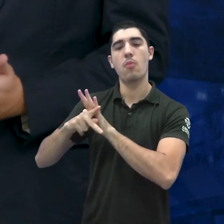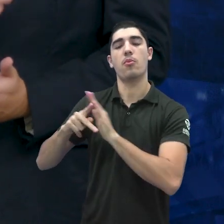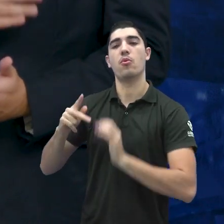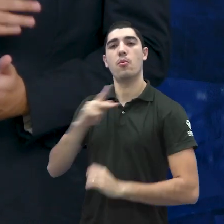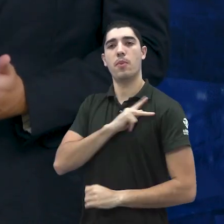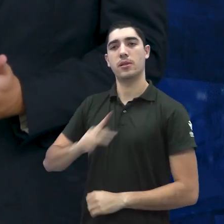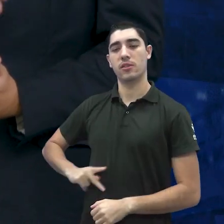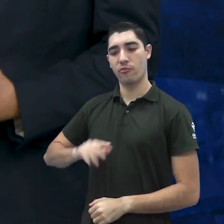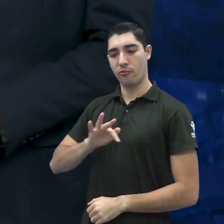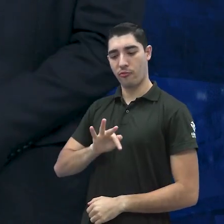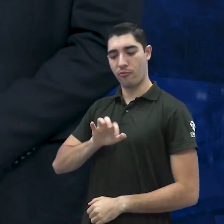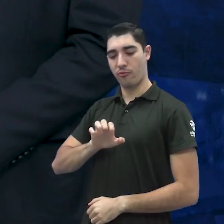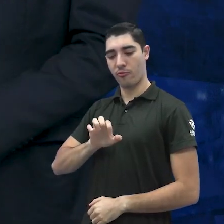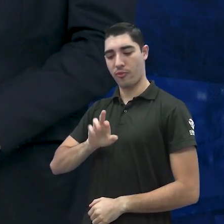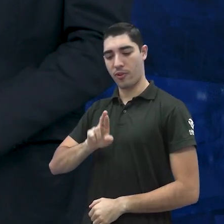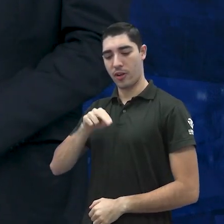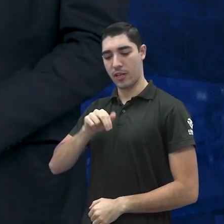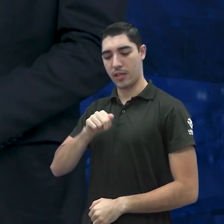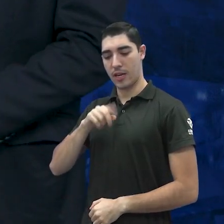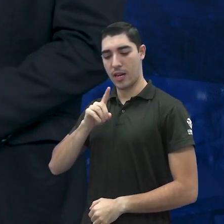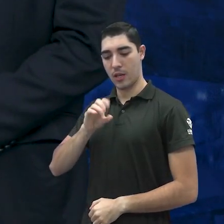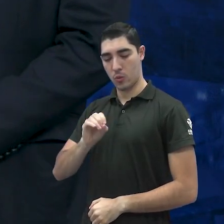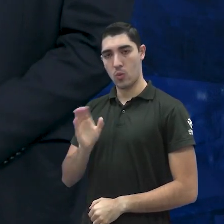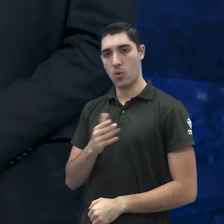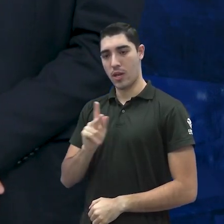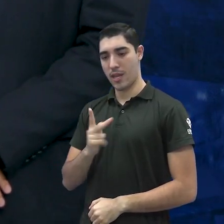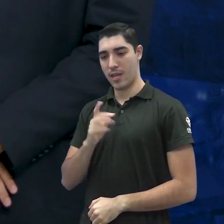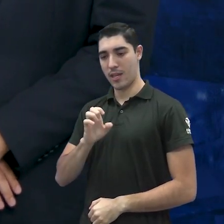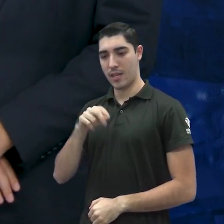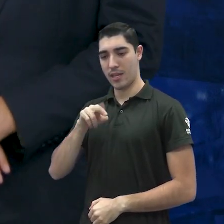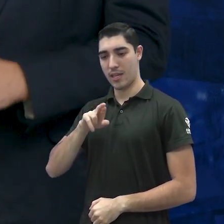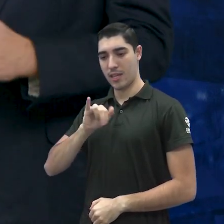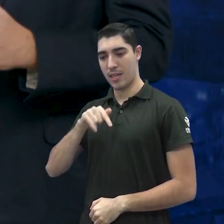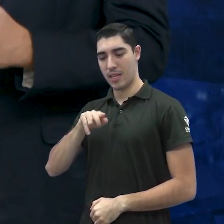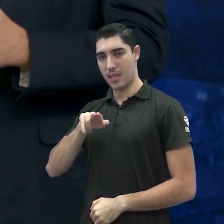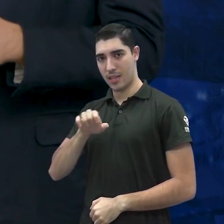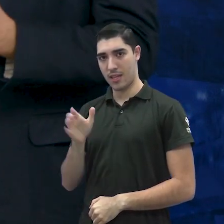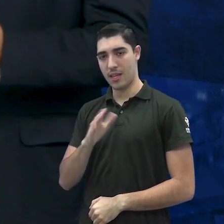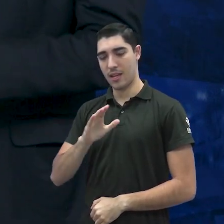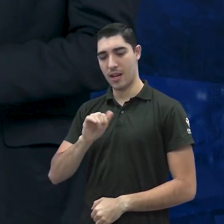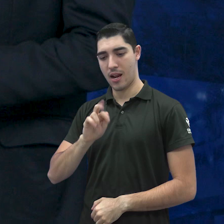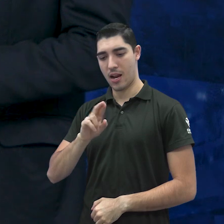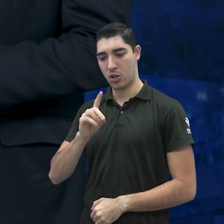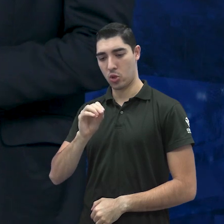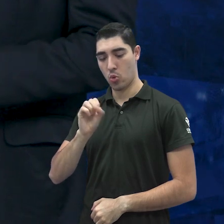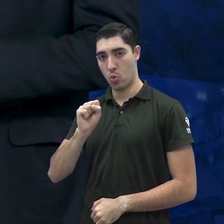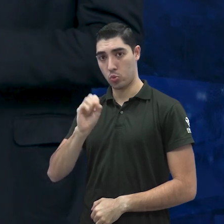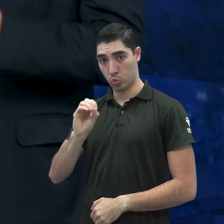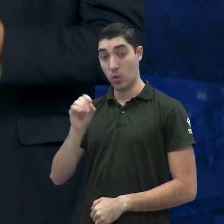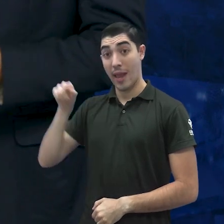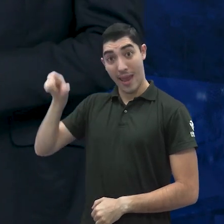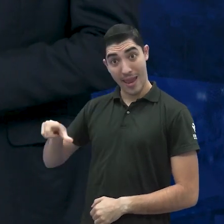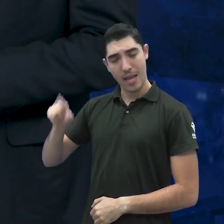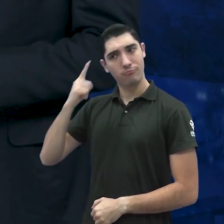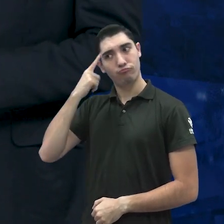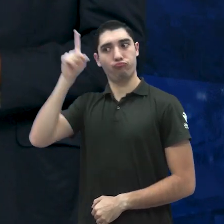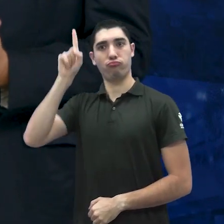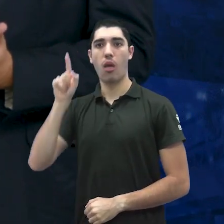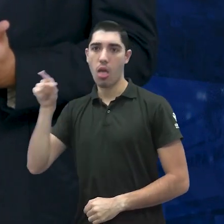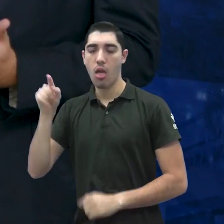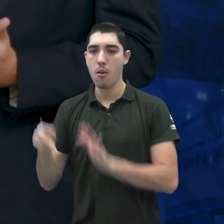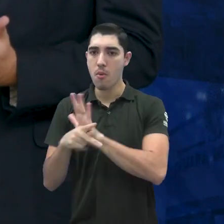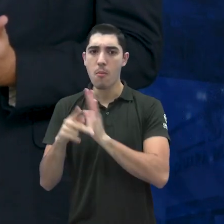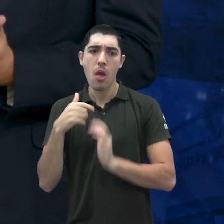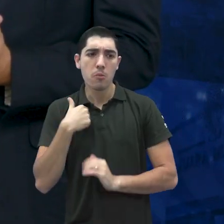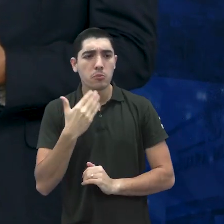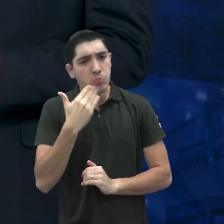Cardoso, presidente que foi eleito em 93, assumiu em 94, e aí ele apresentou uma proposta, isso foi votado pelo Congresso,